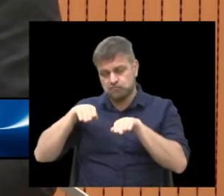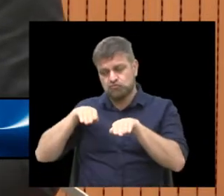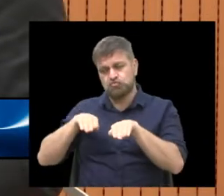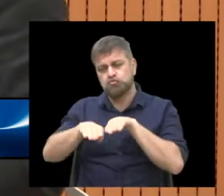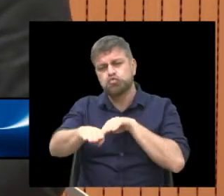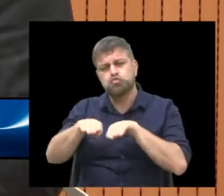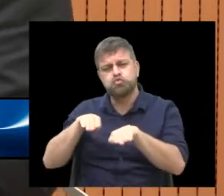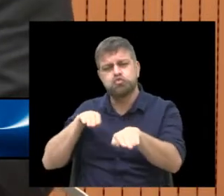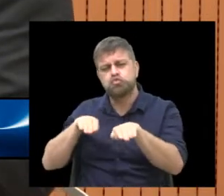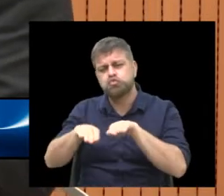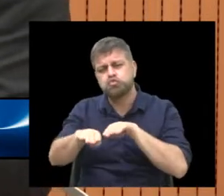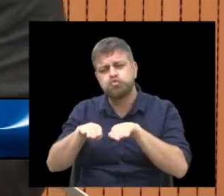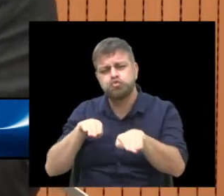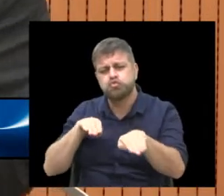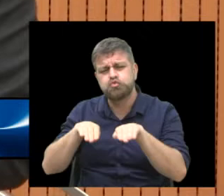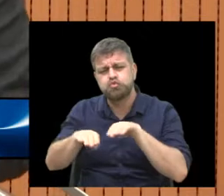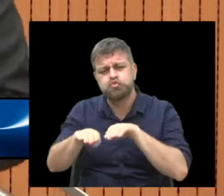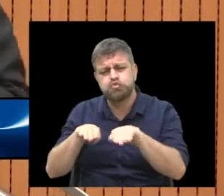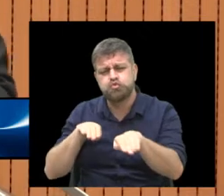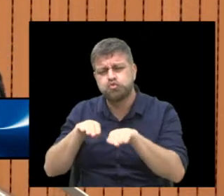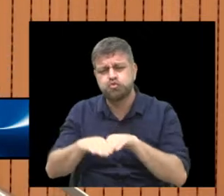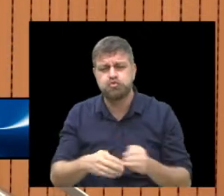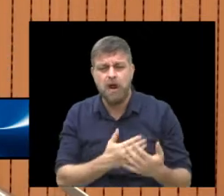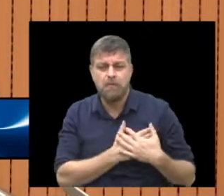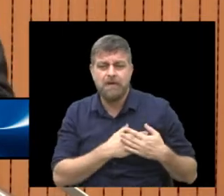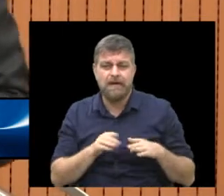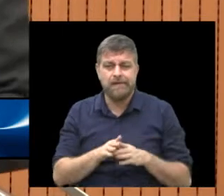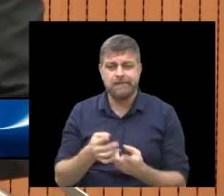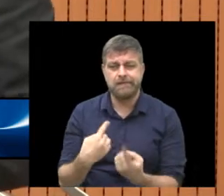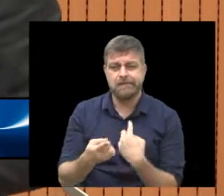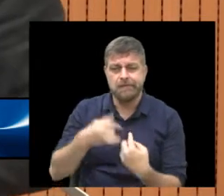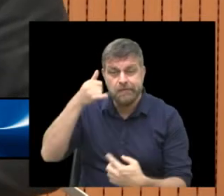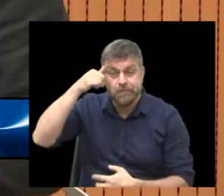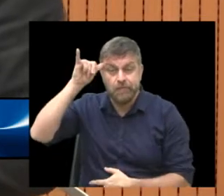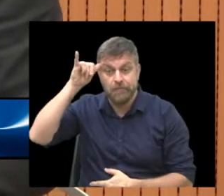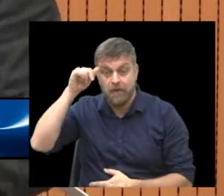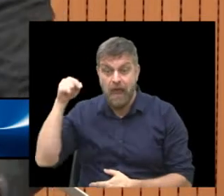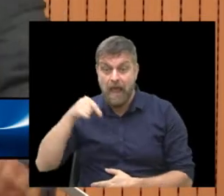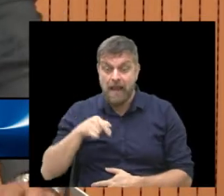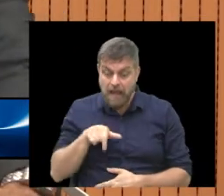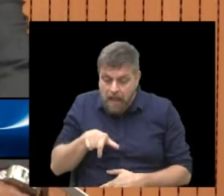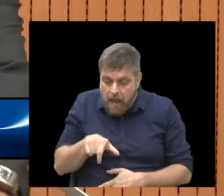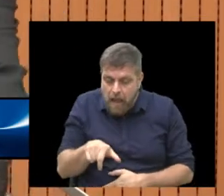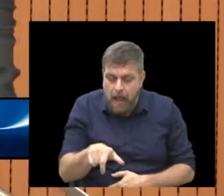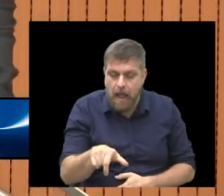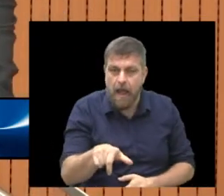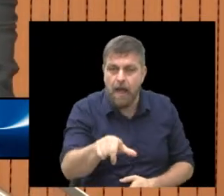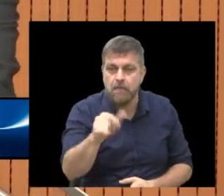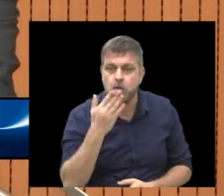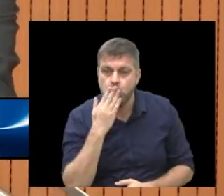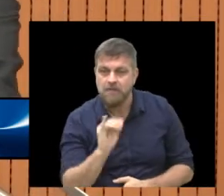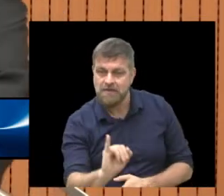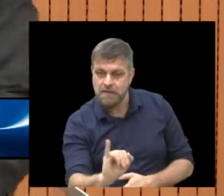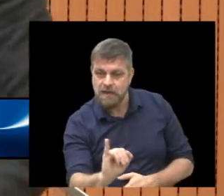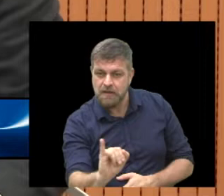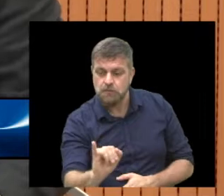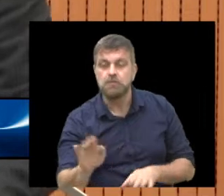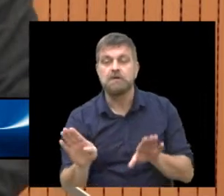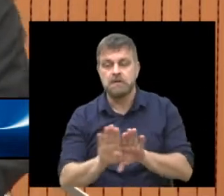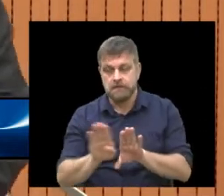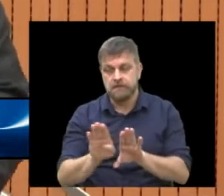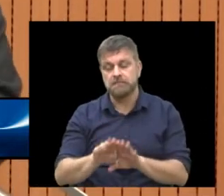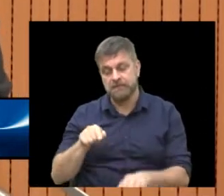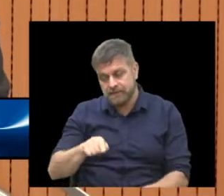trânsito fluir nas vias Amoreiras de Omboy e na Santos Dumont também, que é essa via que dá acesso ao centro de